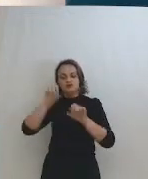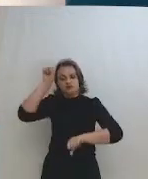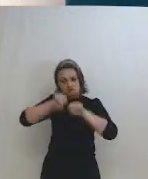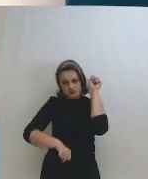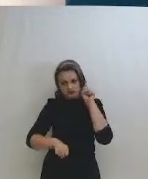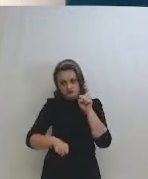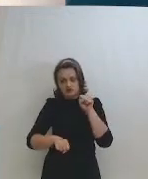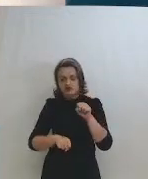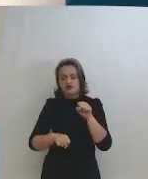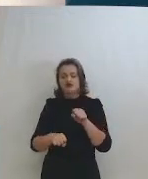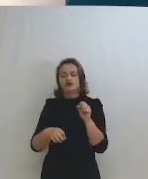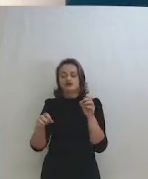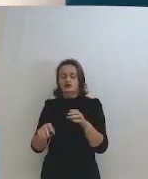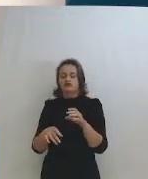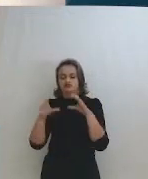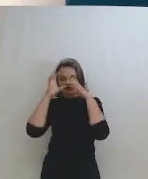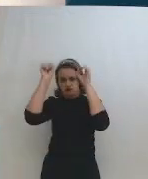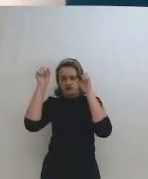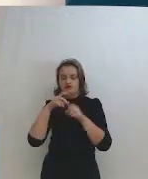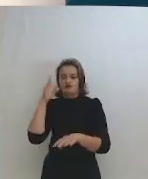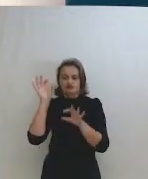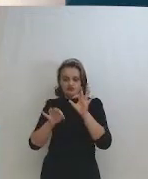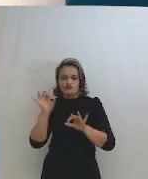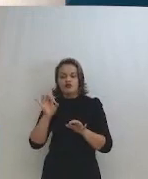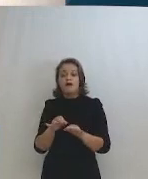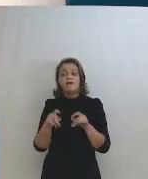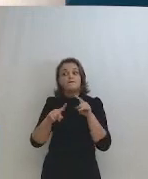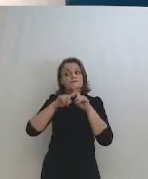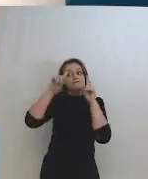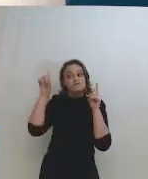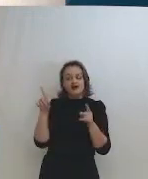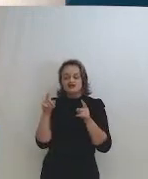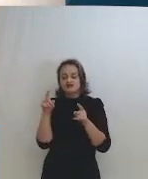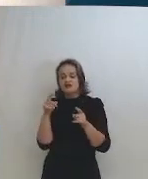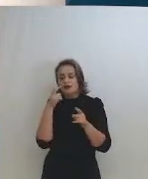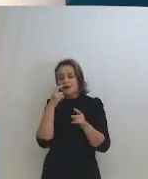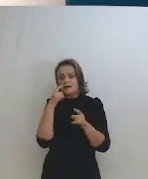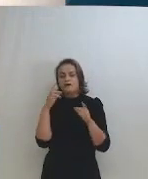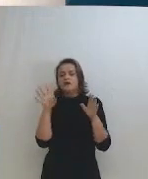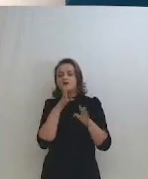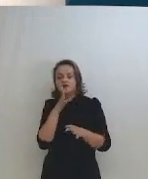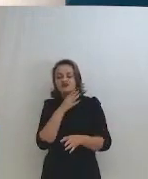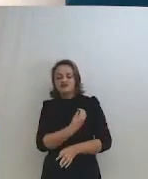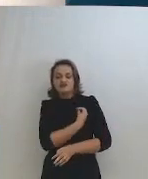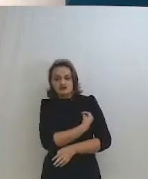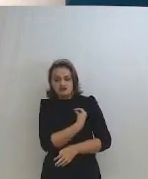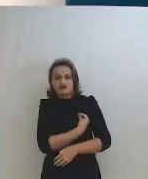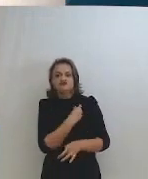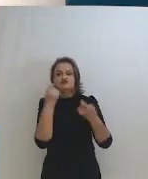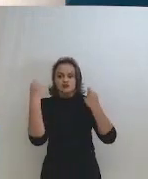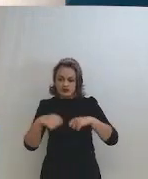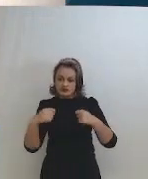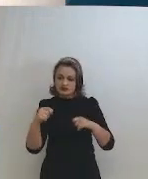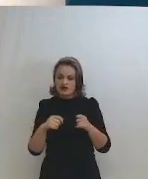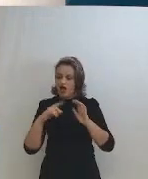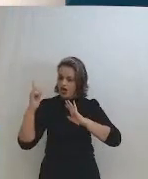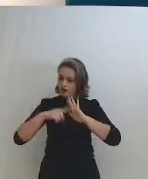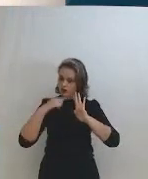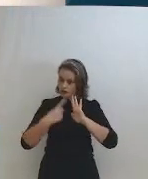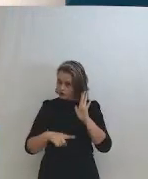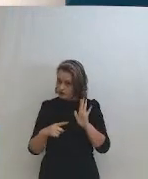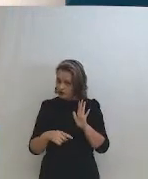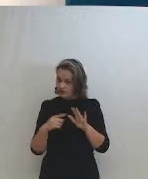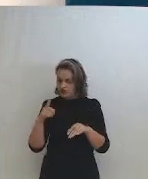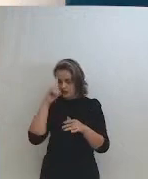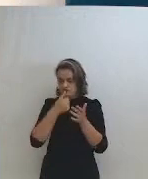júri. Por outro lado, quando se reconhece a existência dessa necessidade, não se anula decisões anteriores e nem